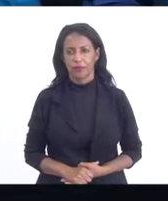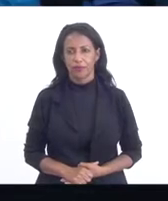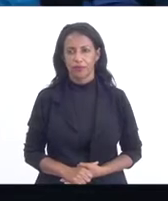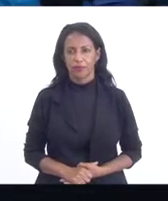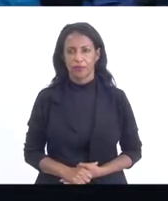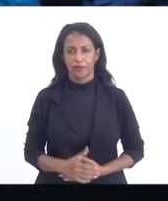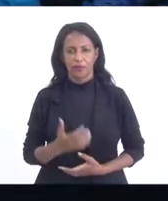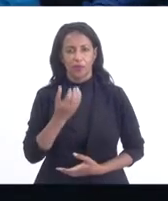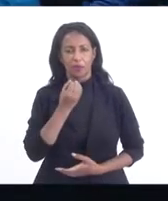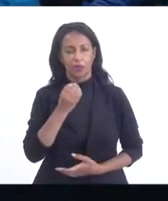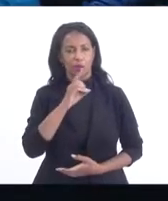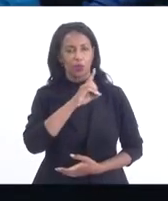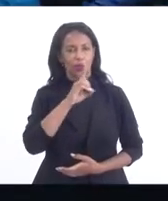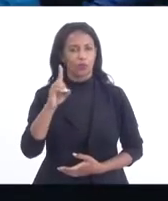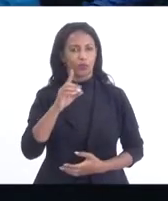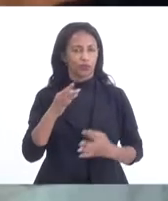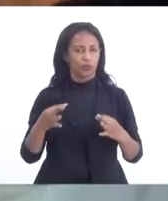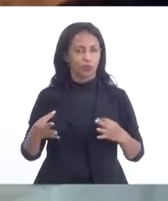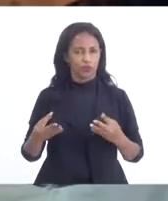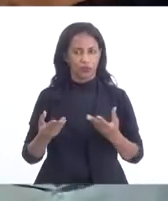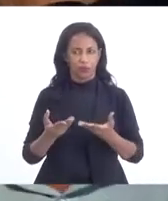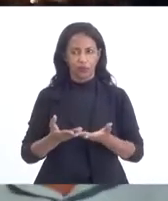Meu bom dia a todos.